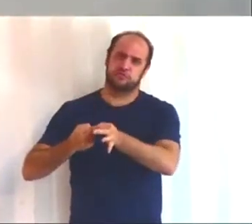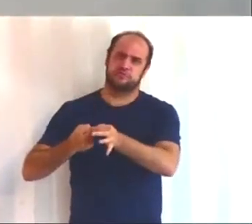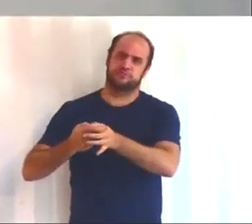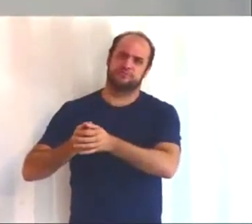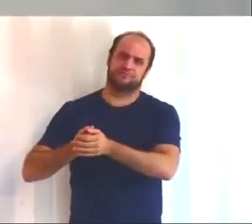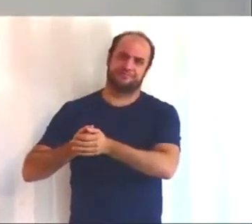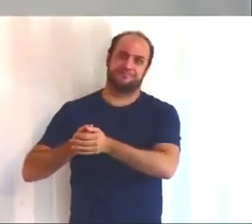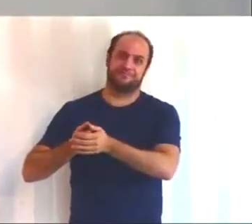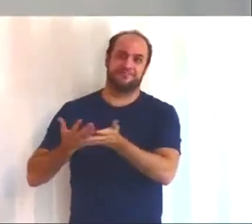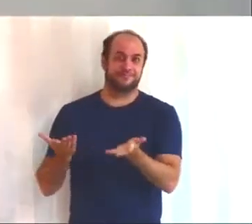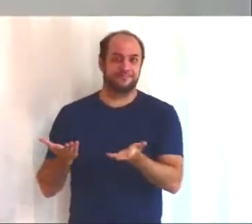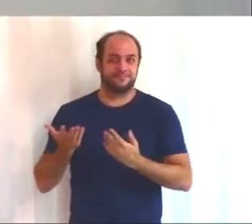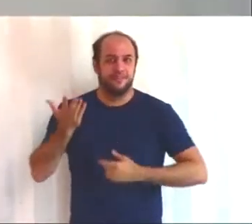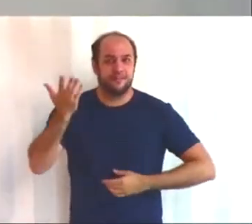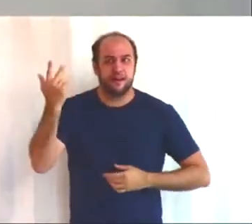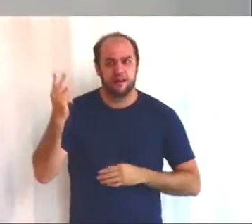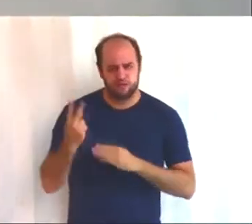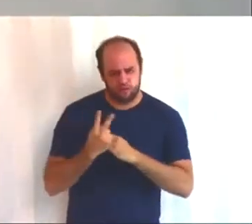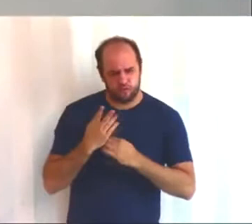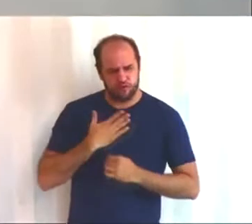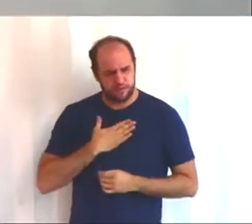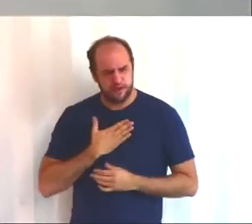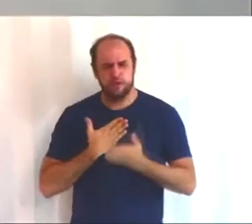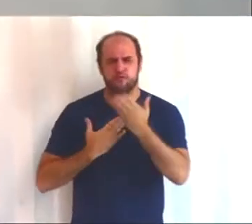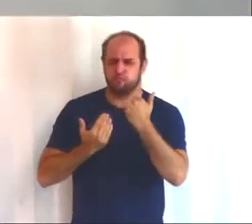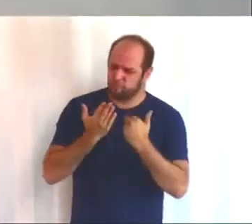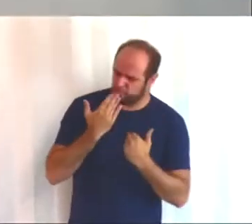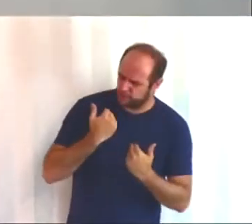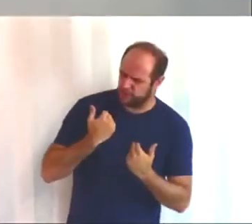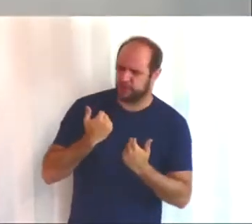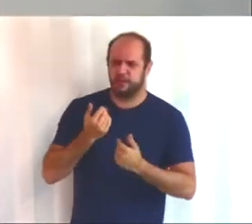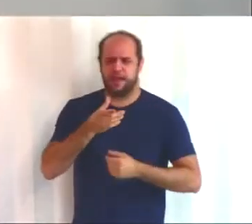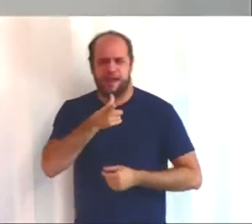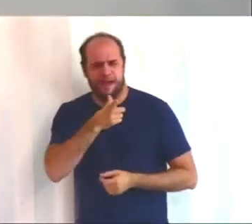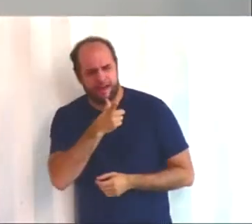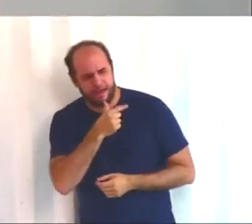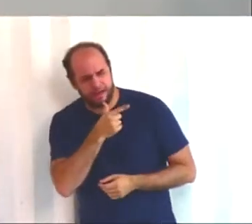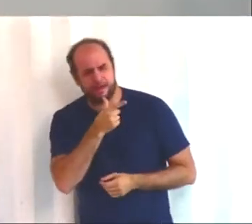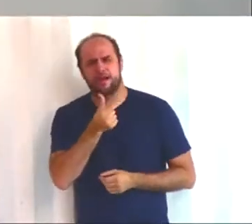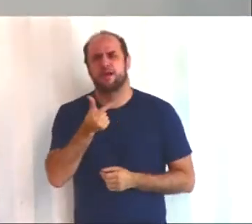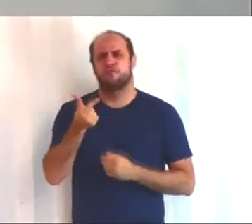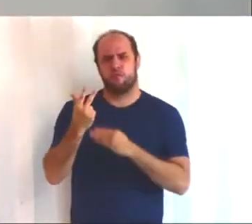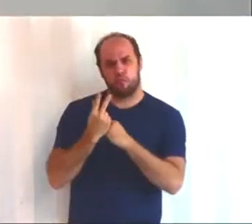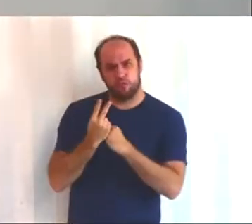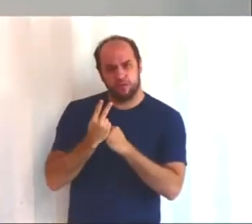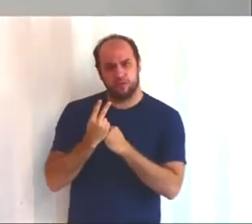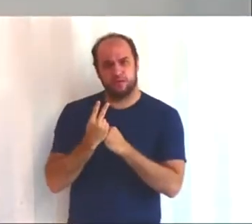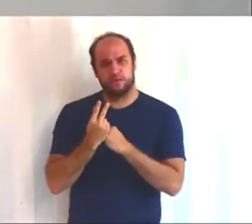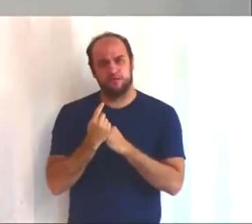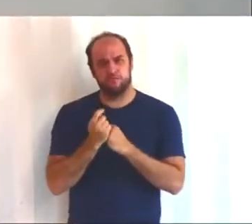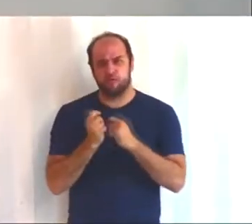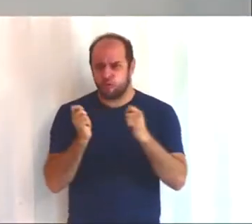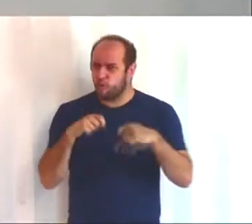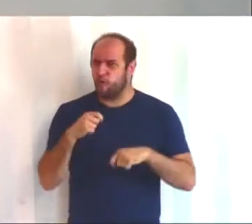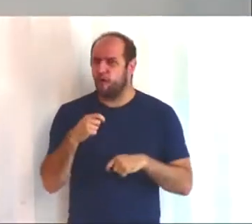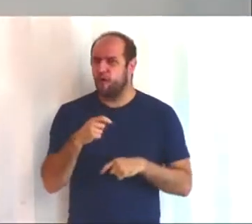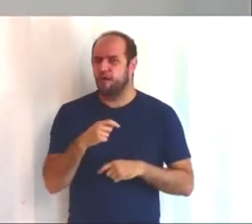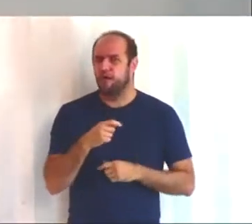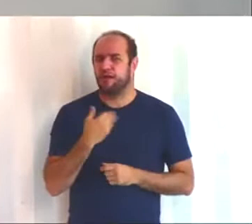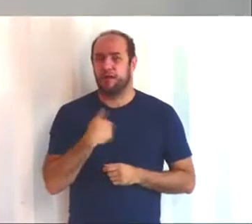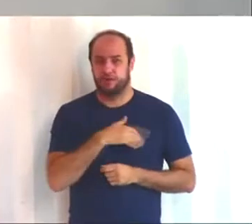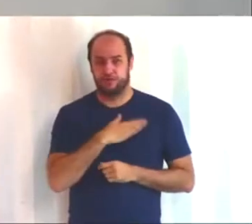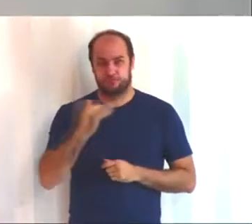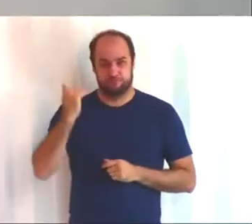e aí explica várias coisas, como dá alimento, dá a água, a proteção. Adultos,